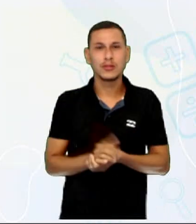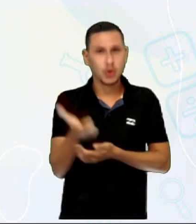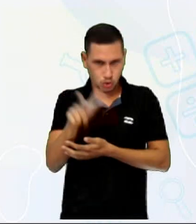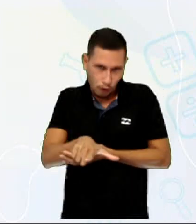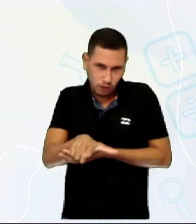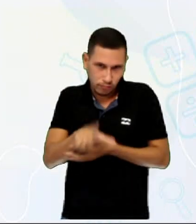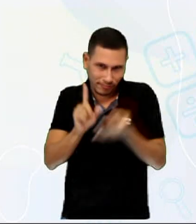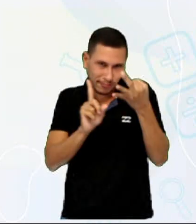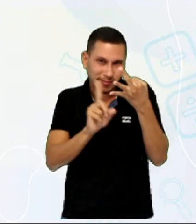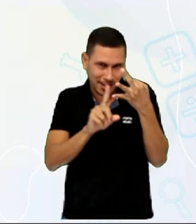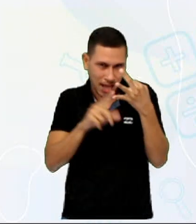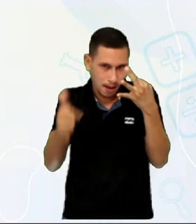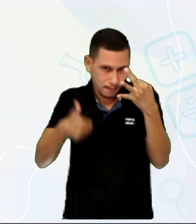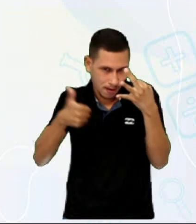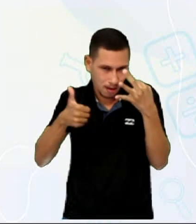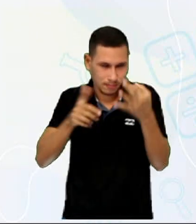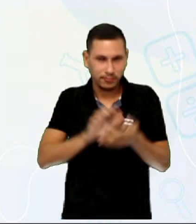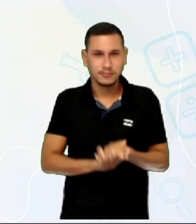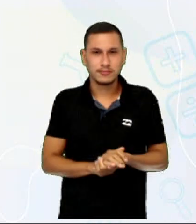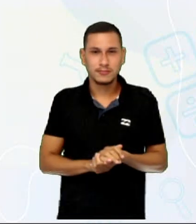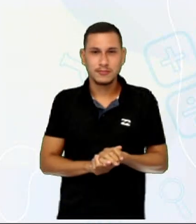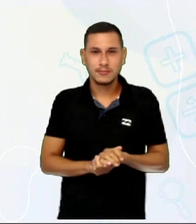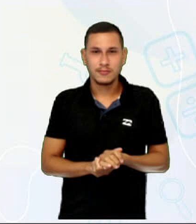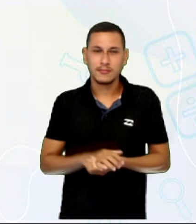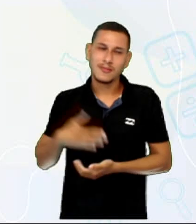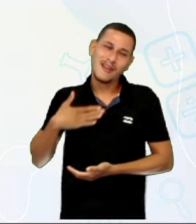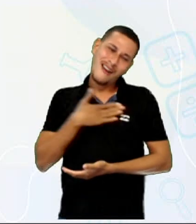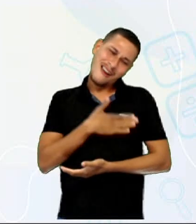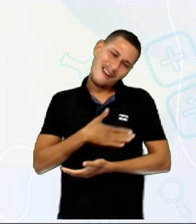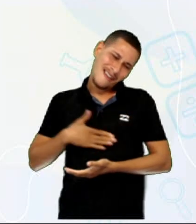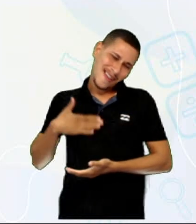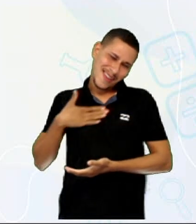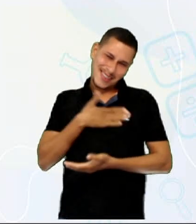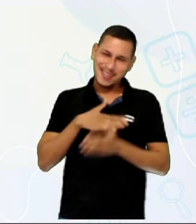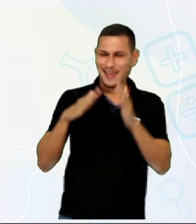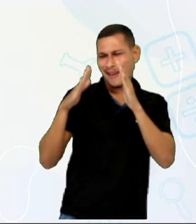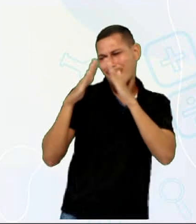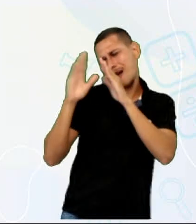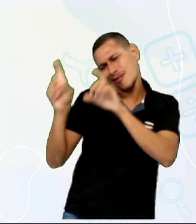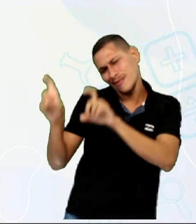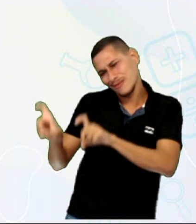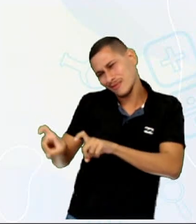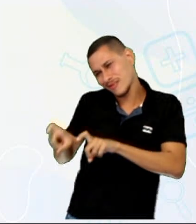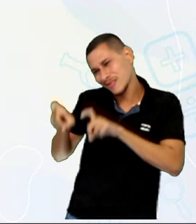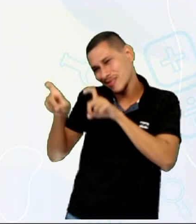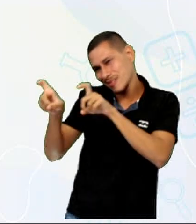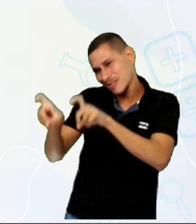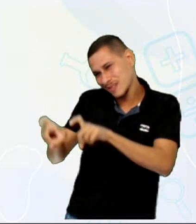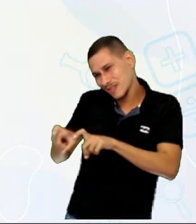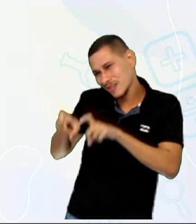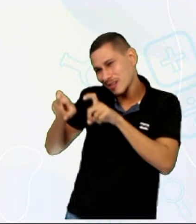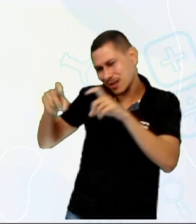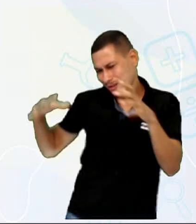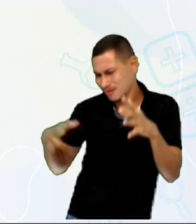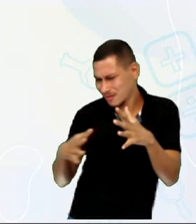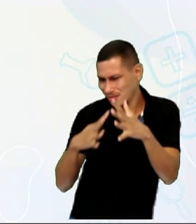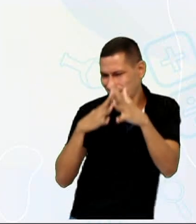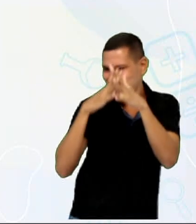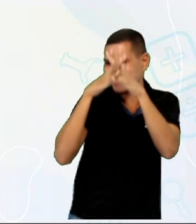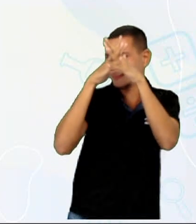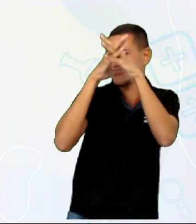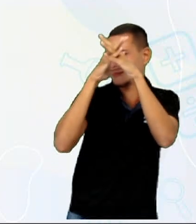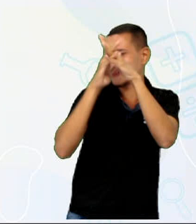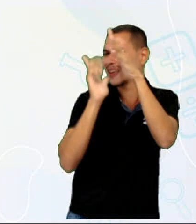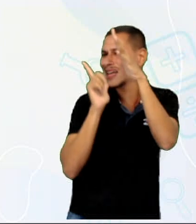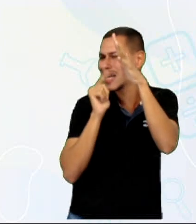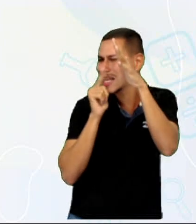da terceira estrofe. É tão gostoso, mora lá na roça, numa palhoça perto